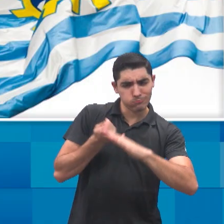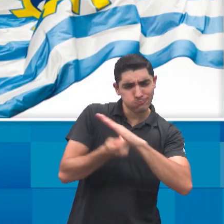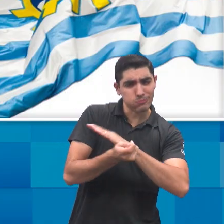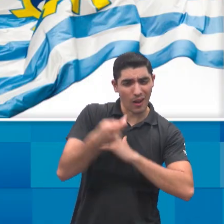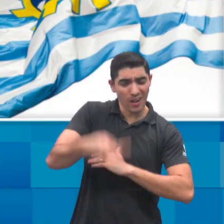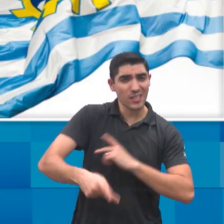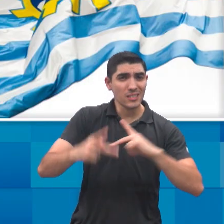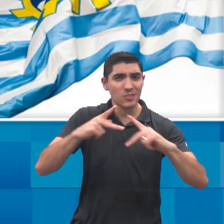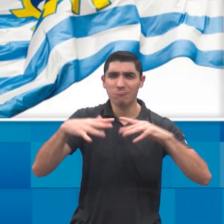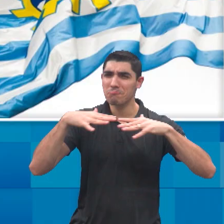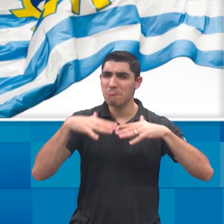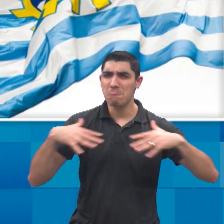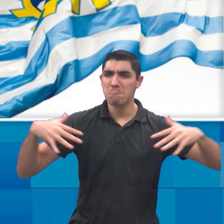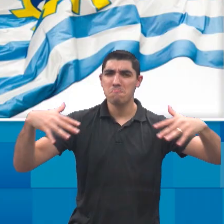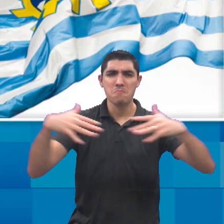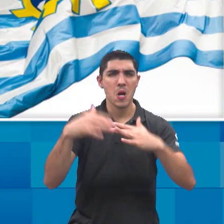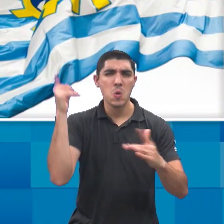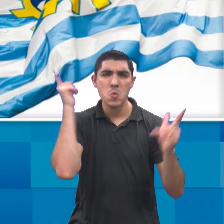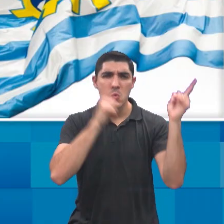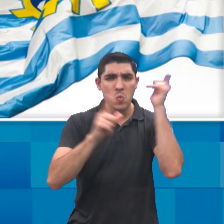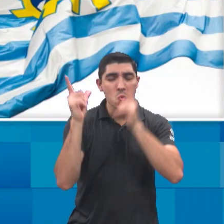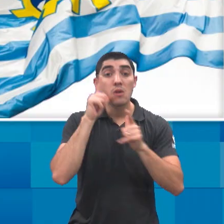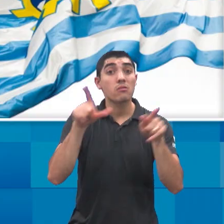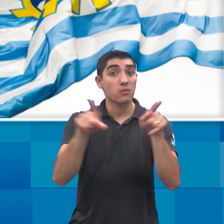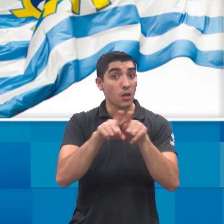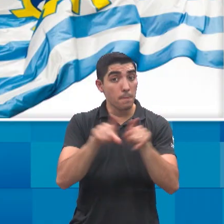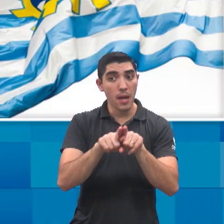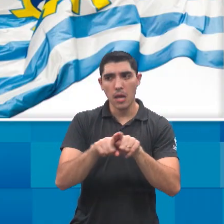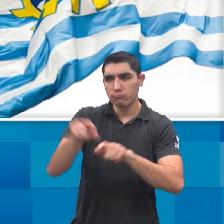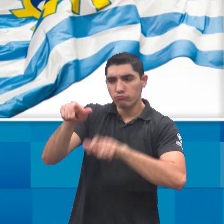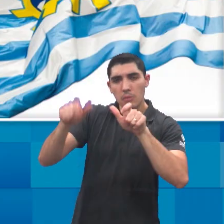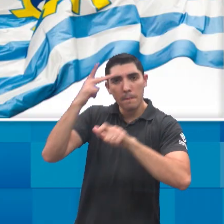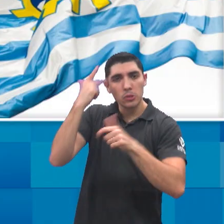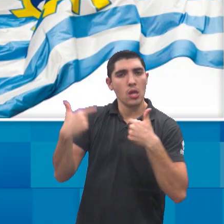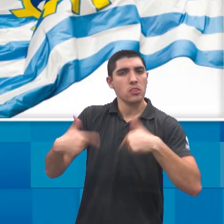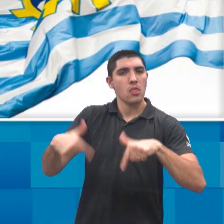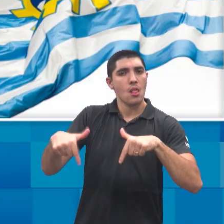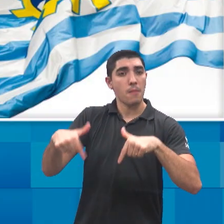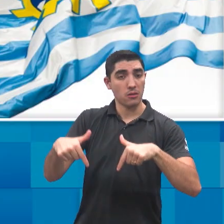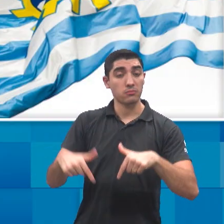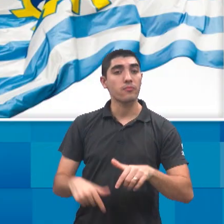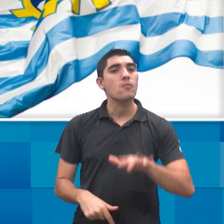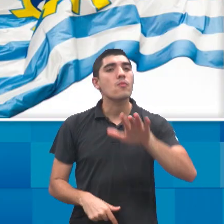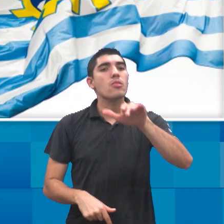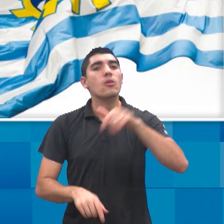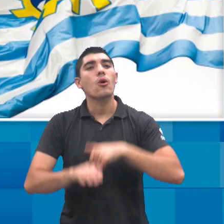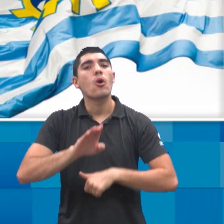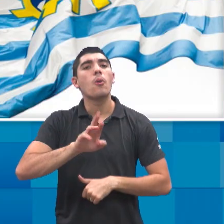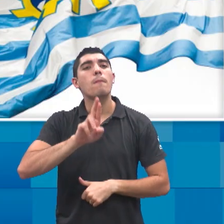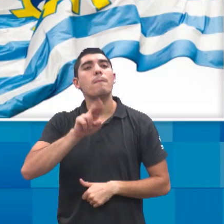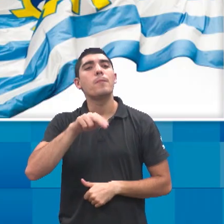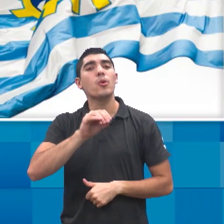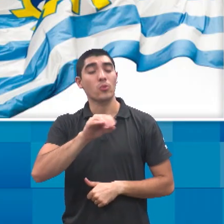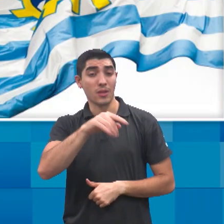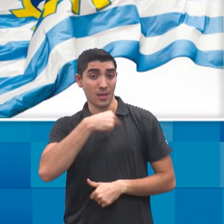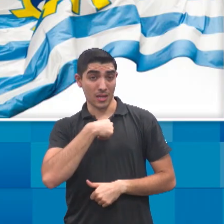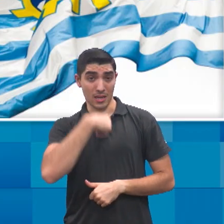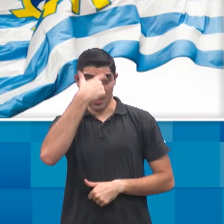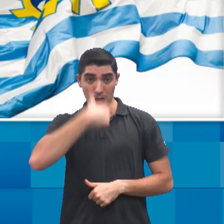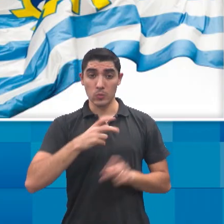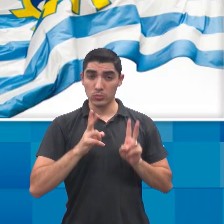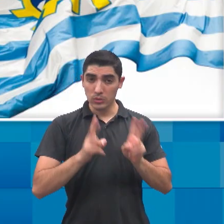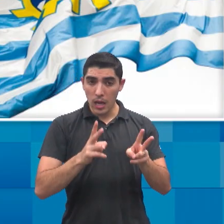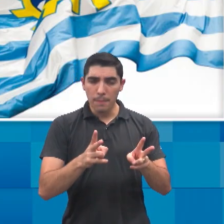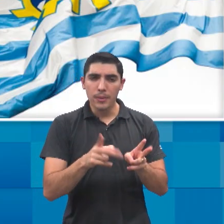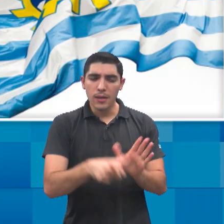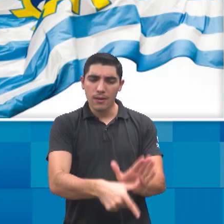cidade, quantidade de empregos. Viu, Bruno? Eu estudo muito as chamadas cadeias